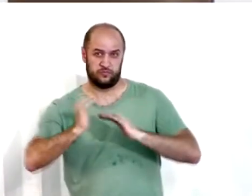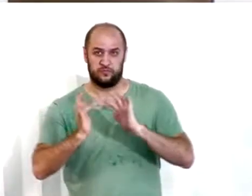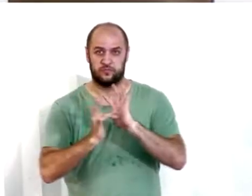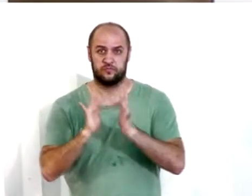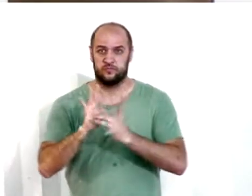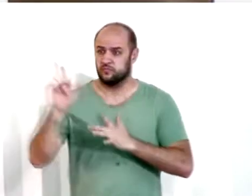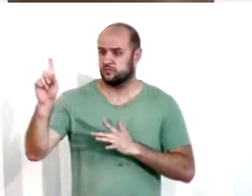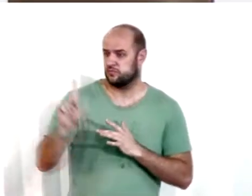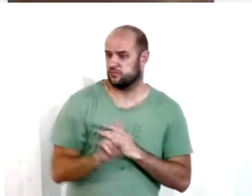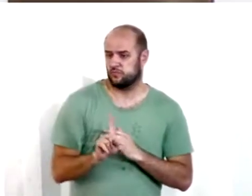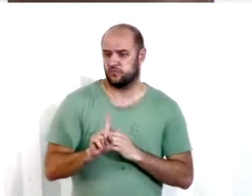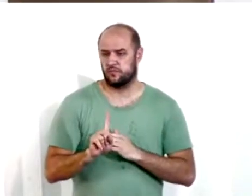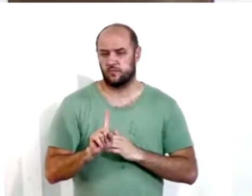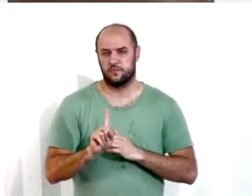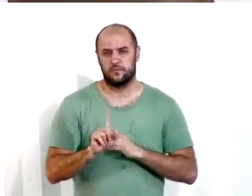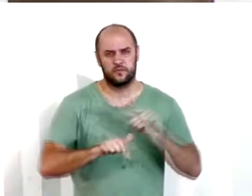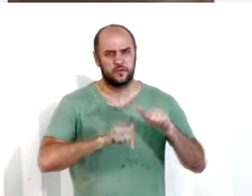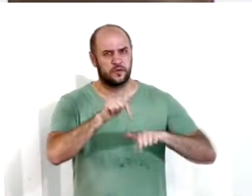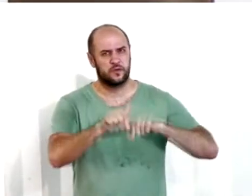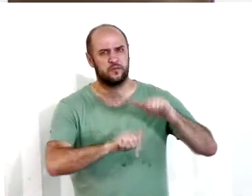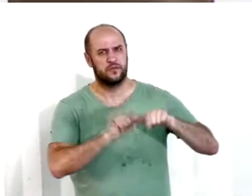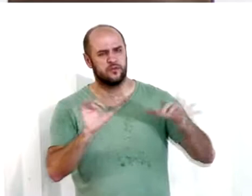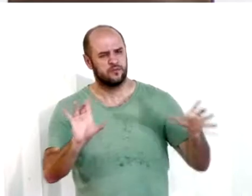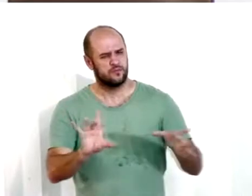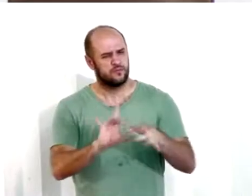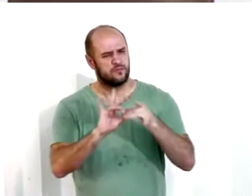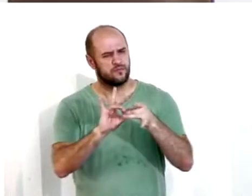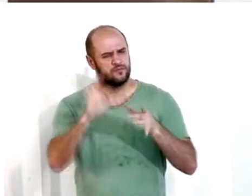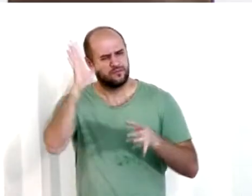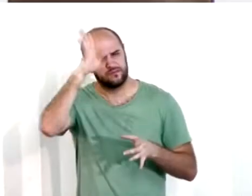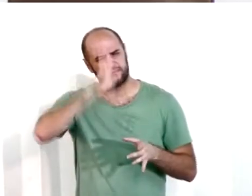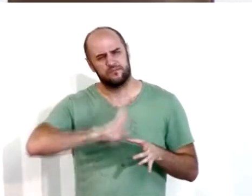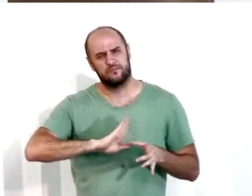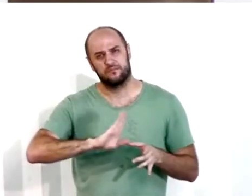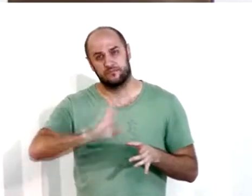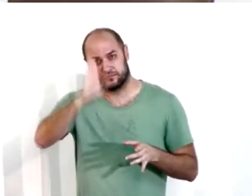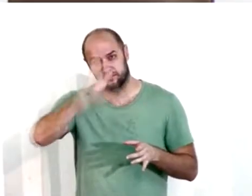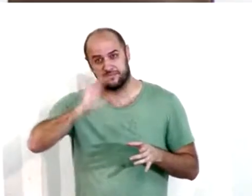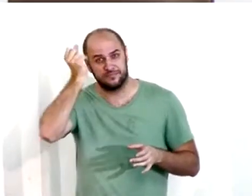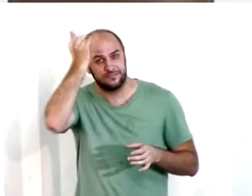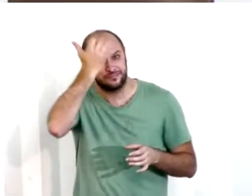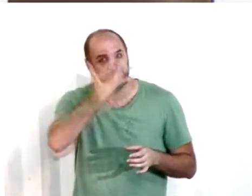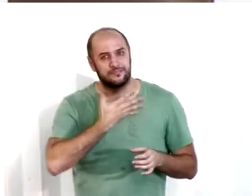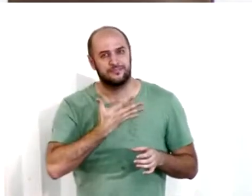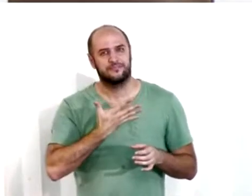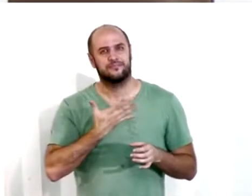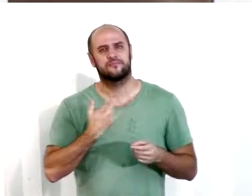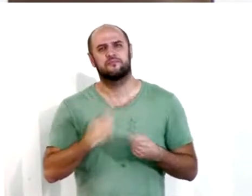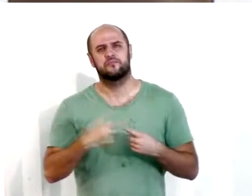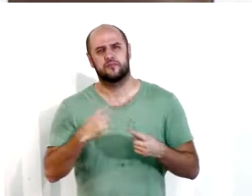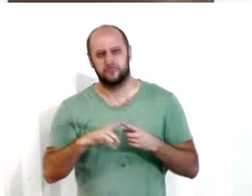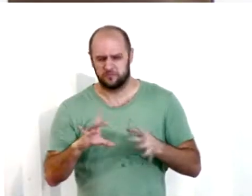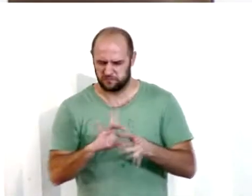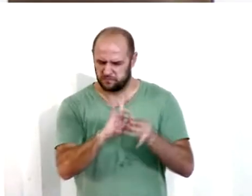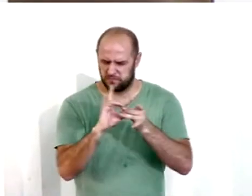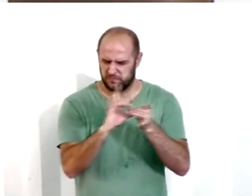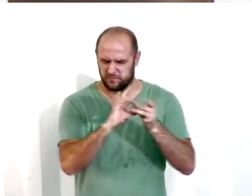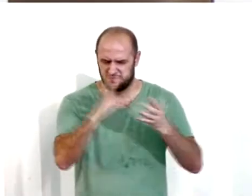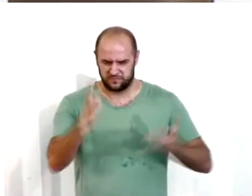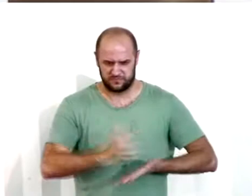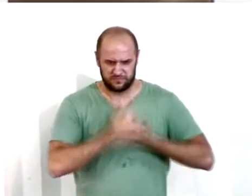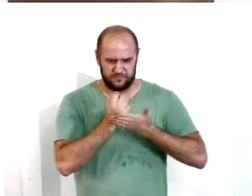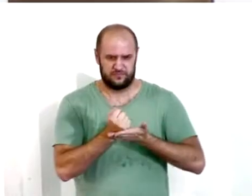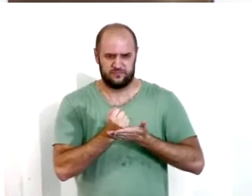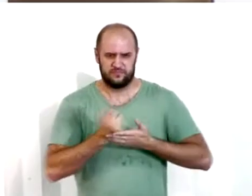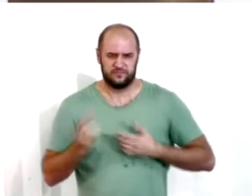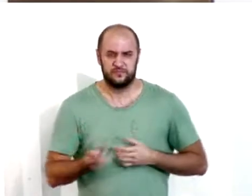E uma aliança de graça. Por que uma aliança de graça? Porque a aliança de redenção foi planejada na eternidade. A